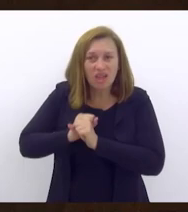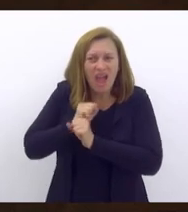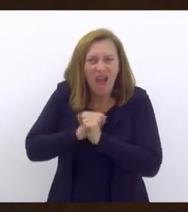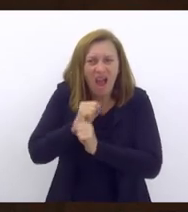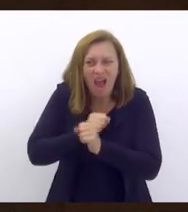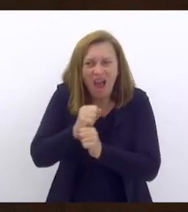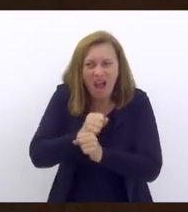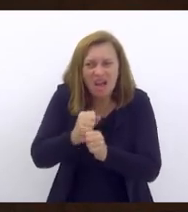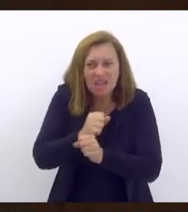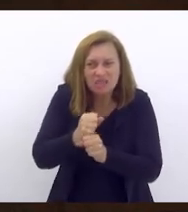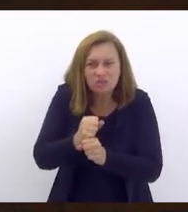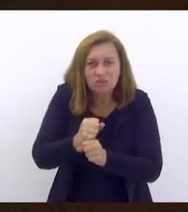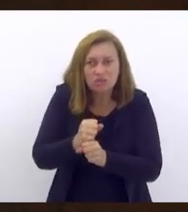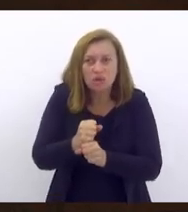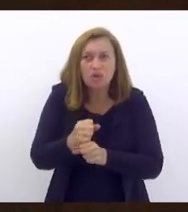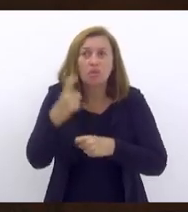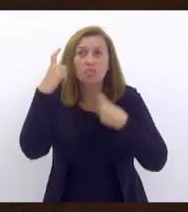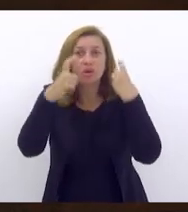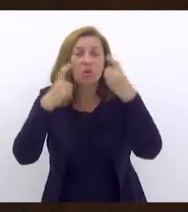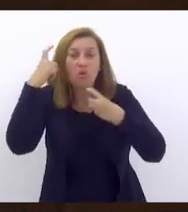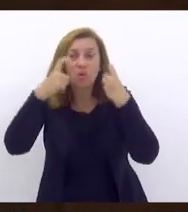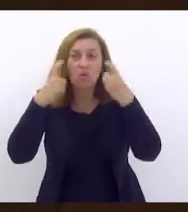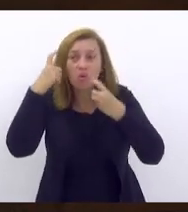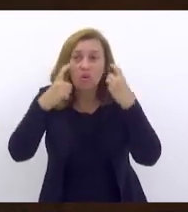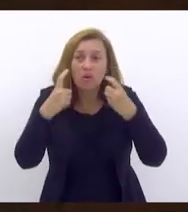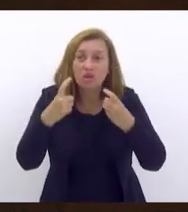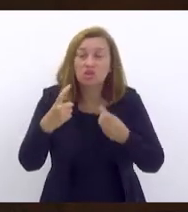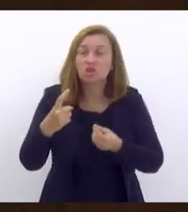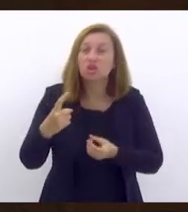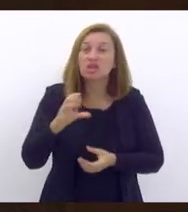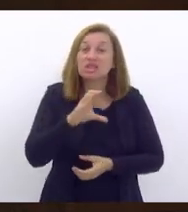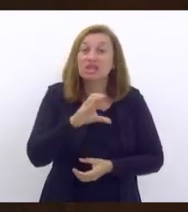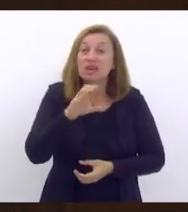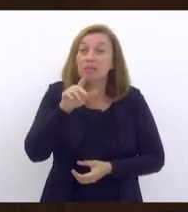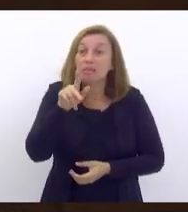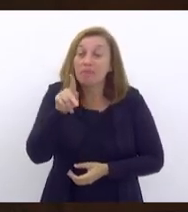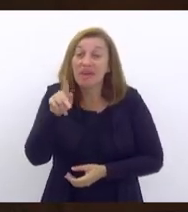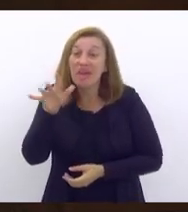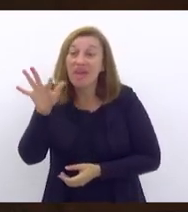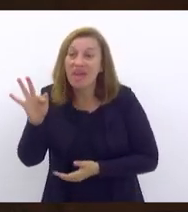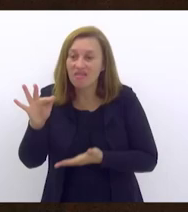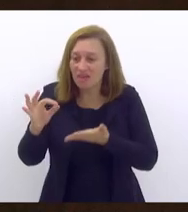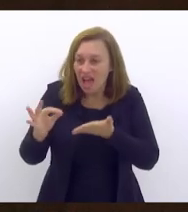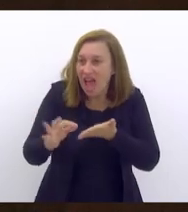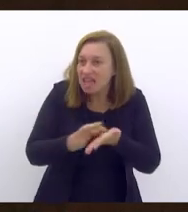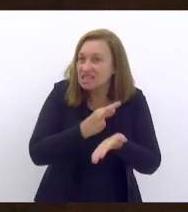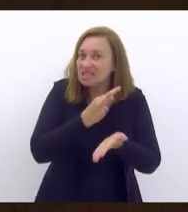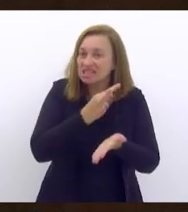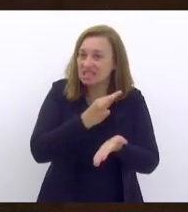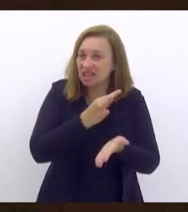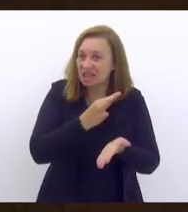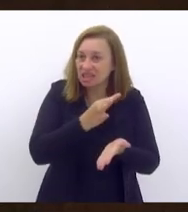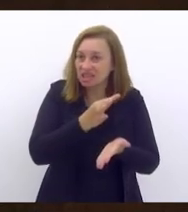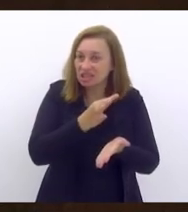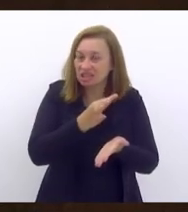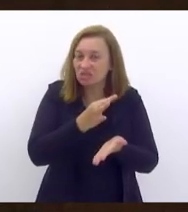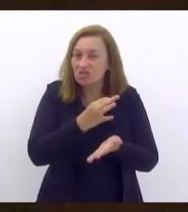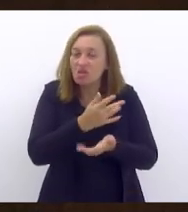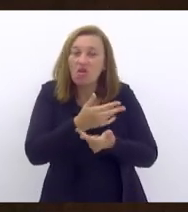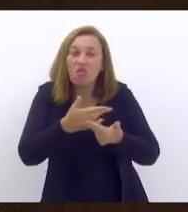tempo desesperados, colocando seus CPFs, assinando descentralizações